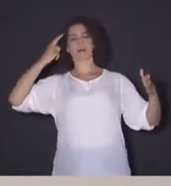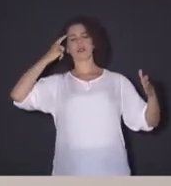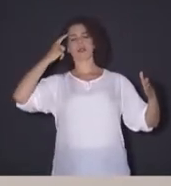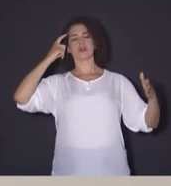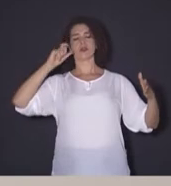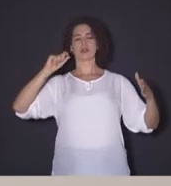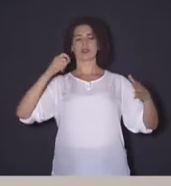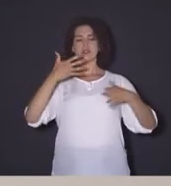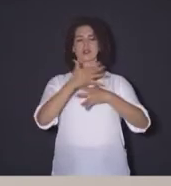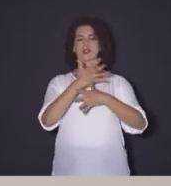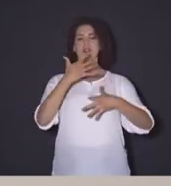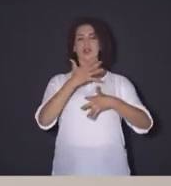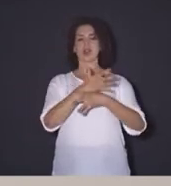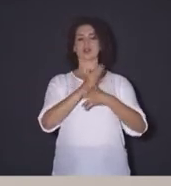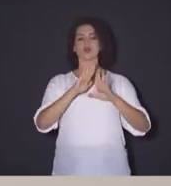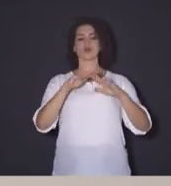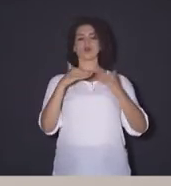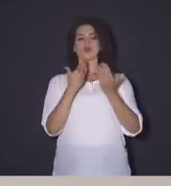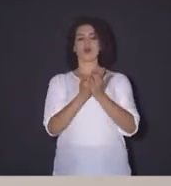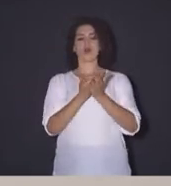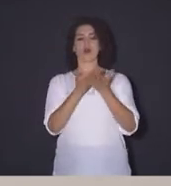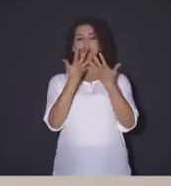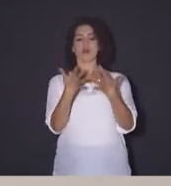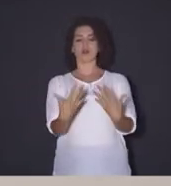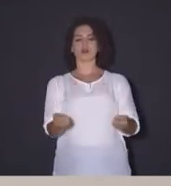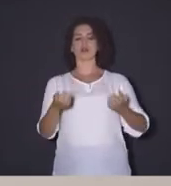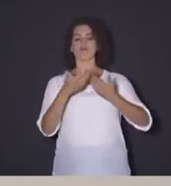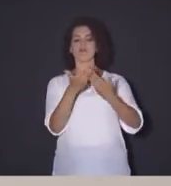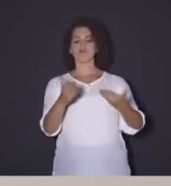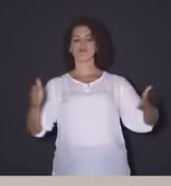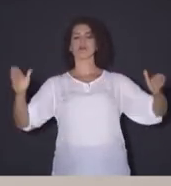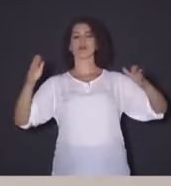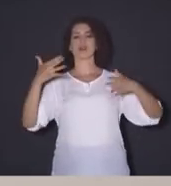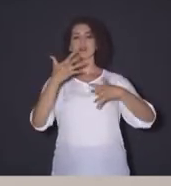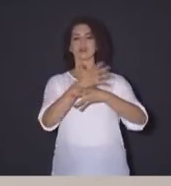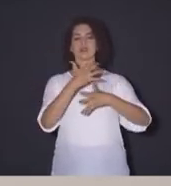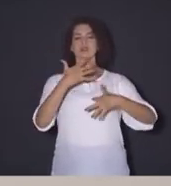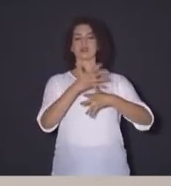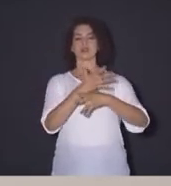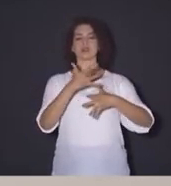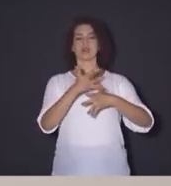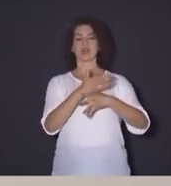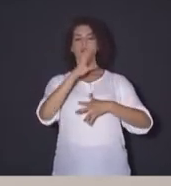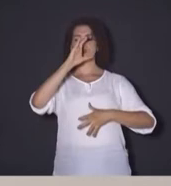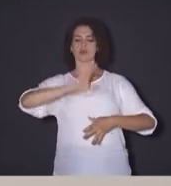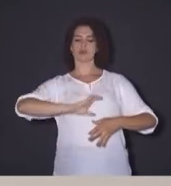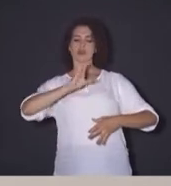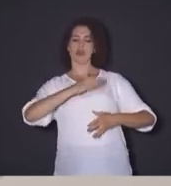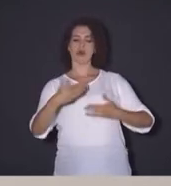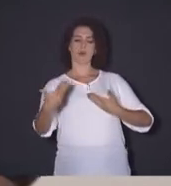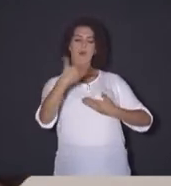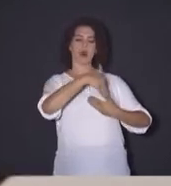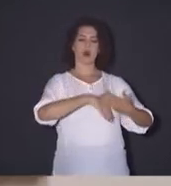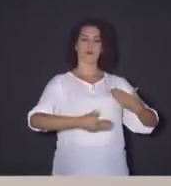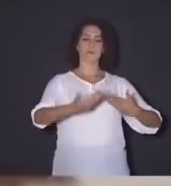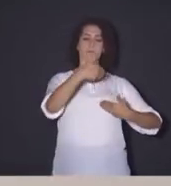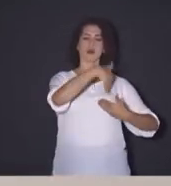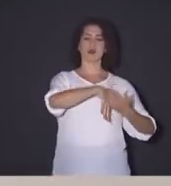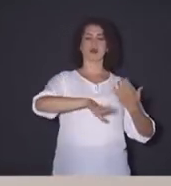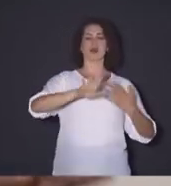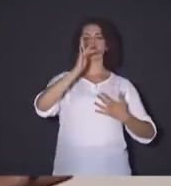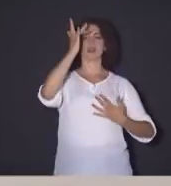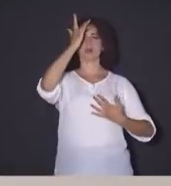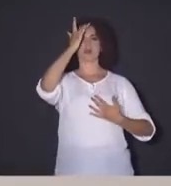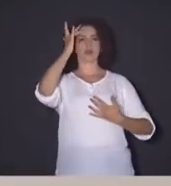mais aberta para a cidade a cidade uma escola que seja penetrada nem pelo cidadão porém diz que não são da